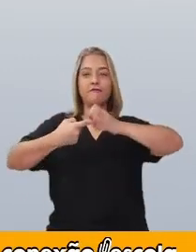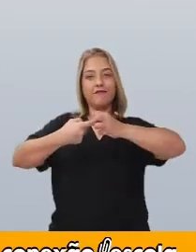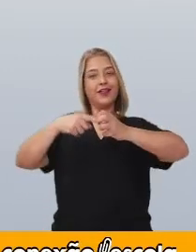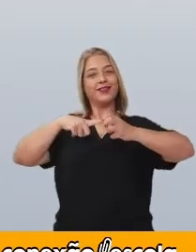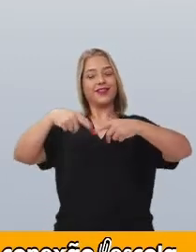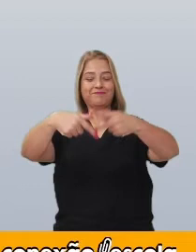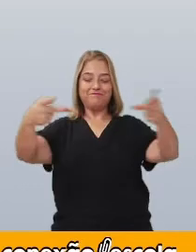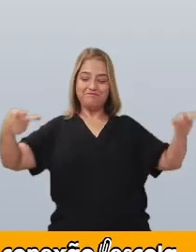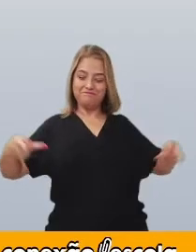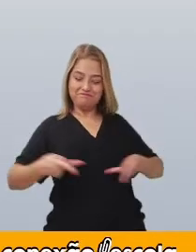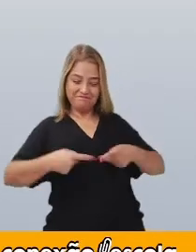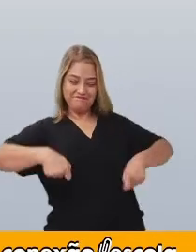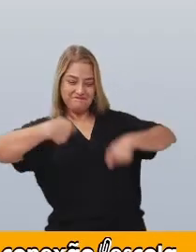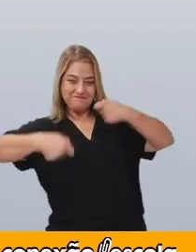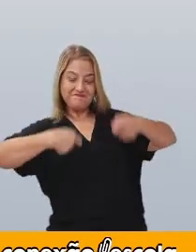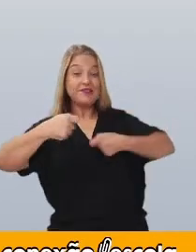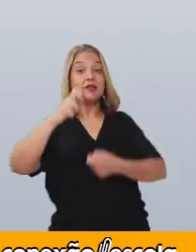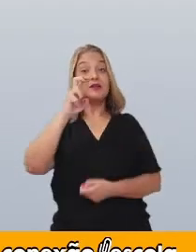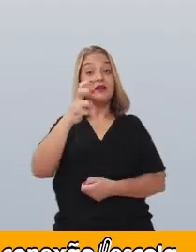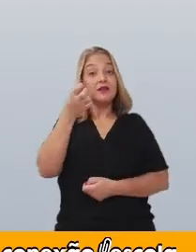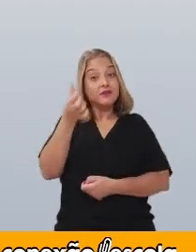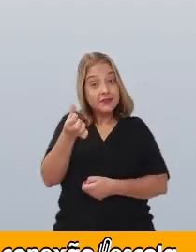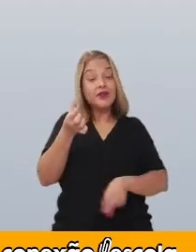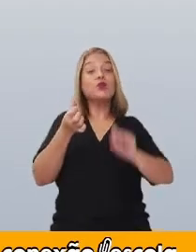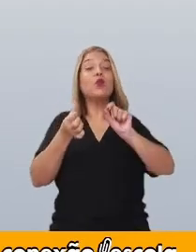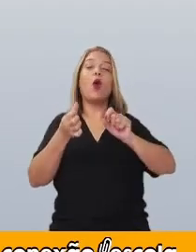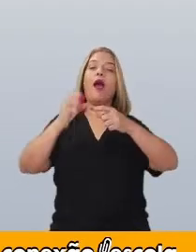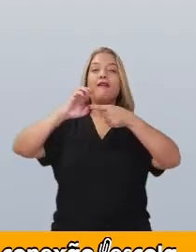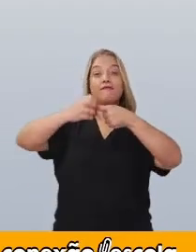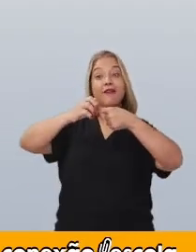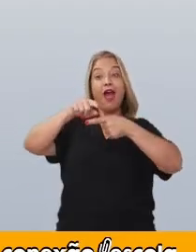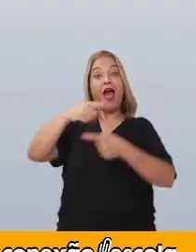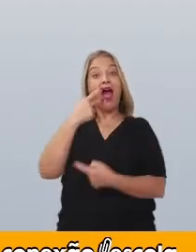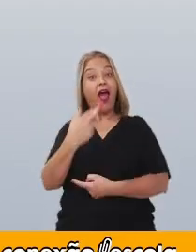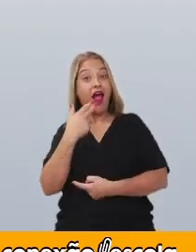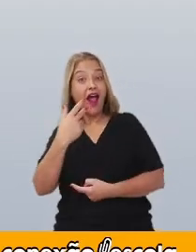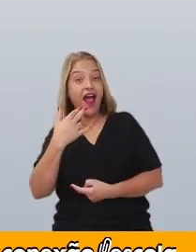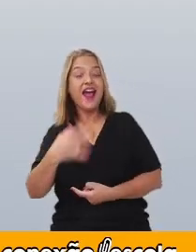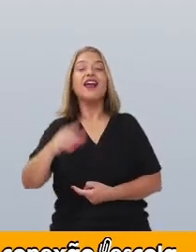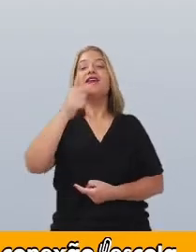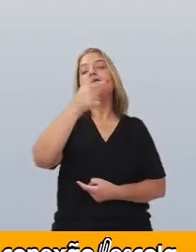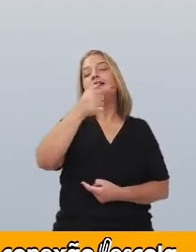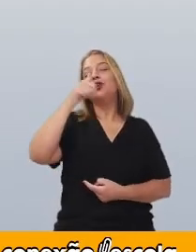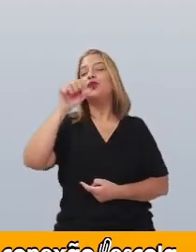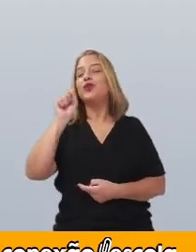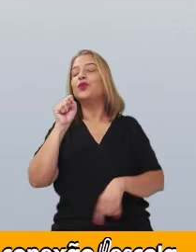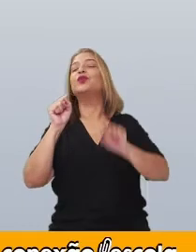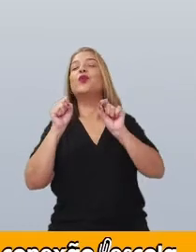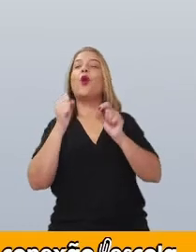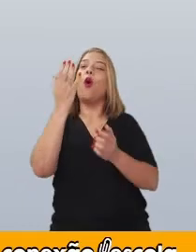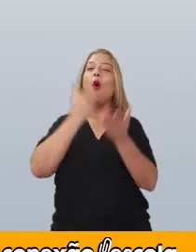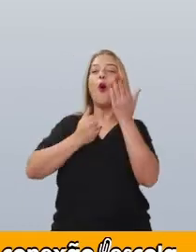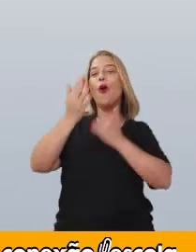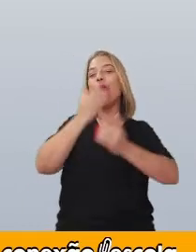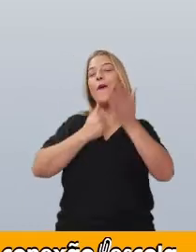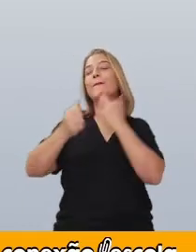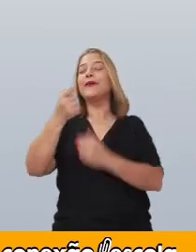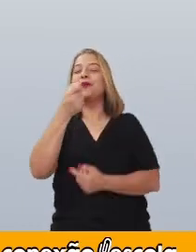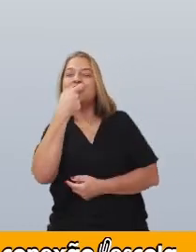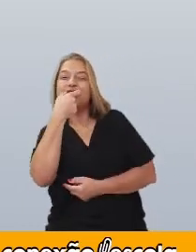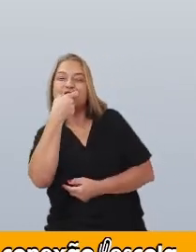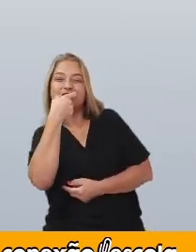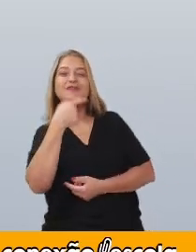feijão no prato. 5, 6, feijão inglês. 7, 8, comer